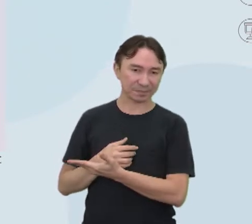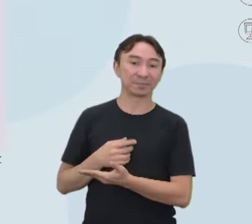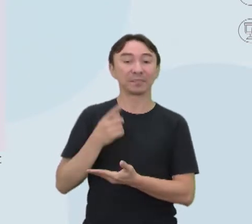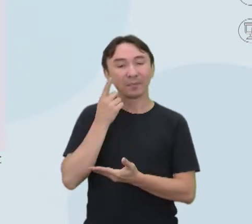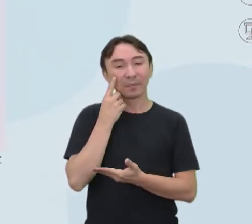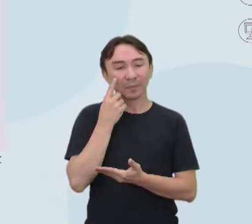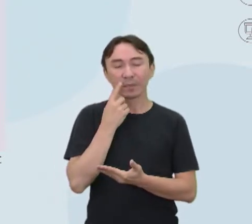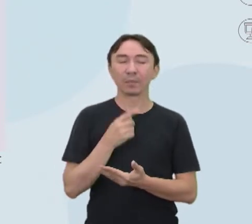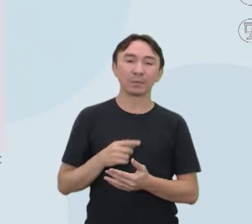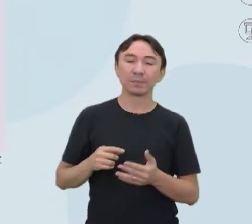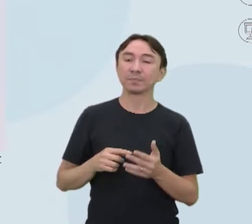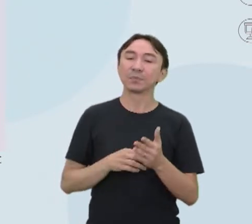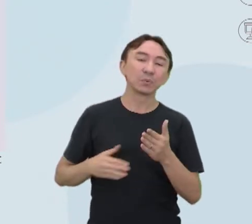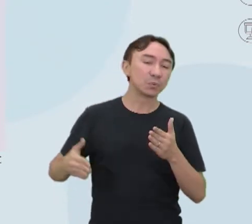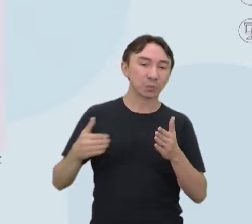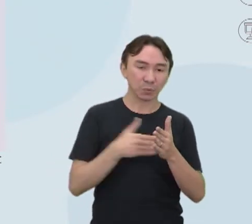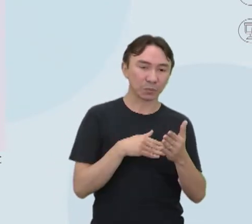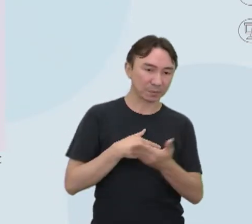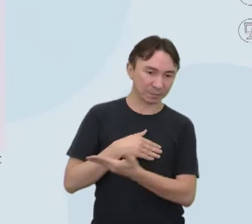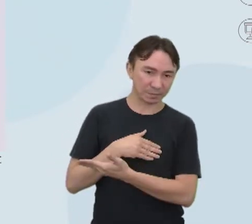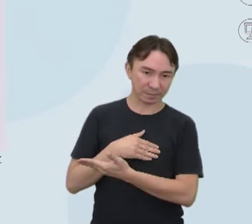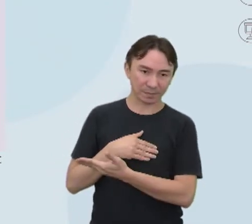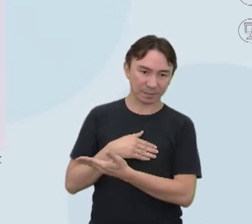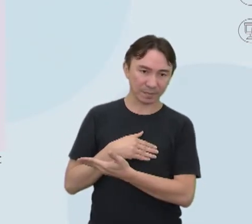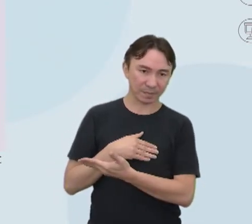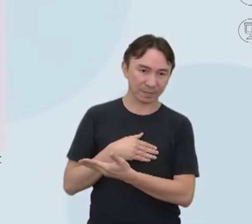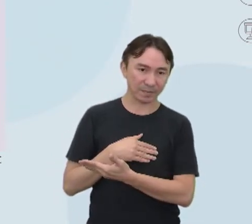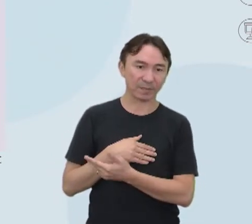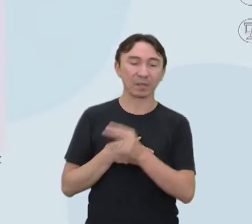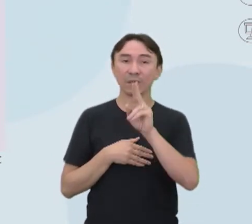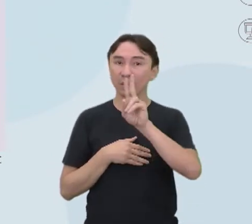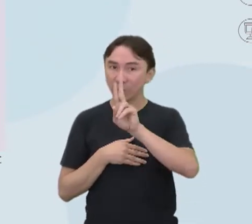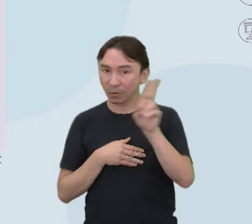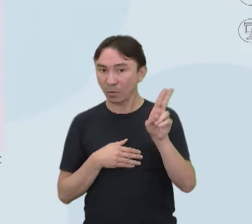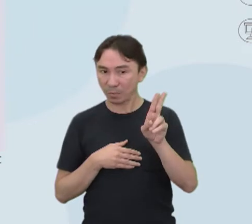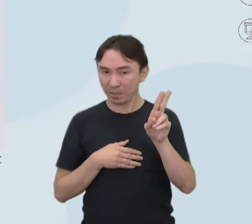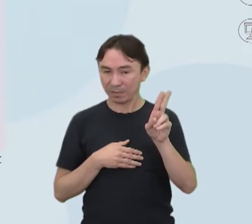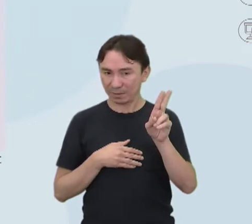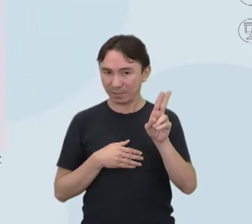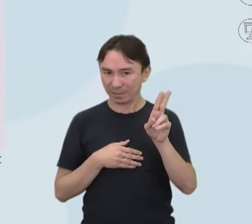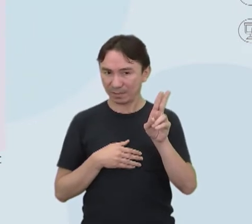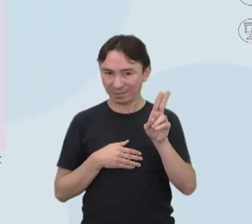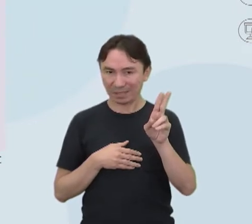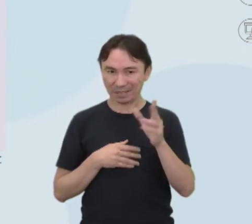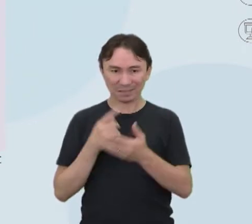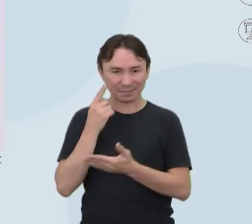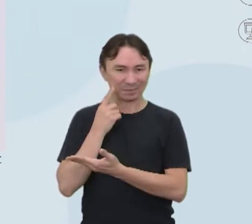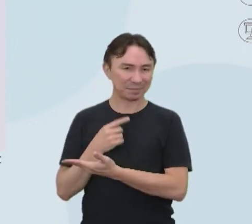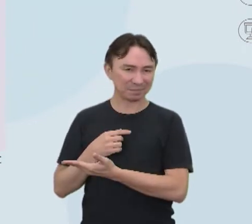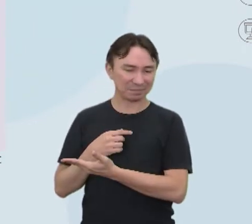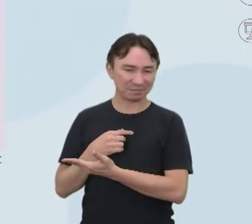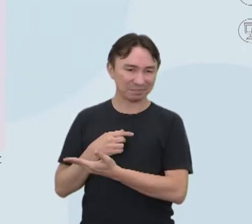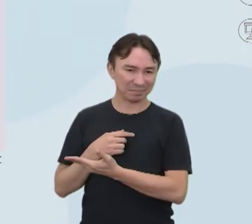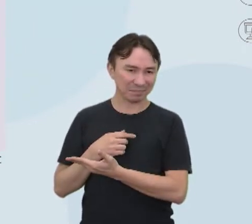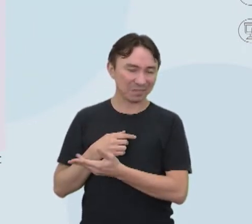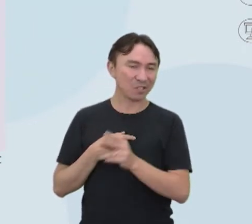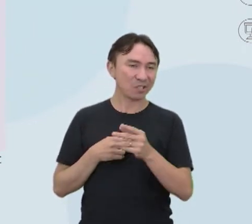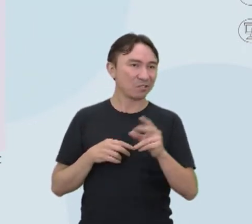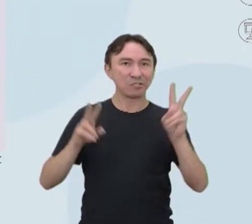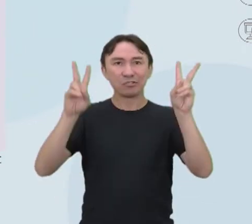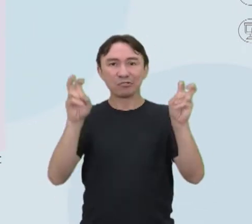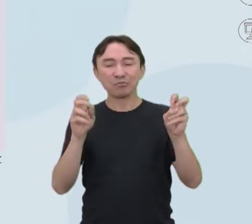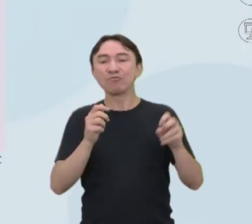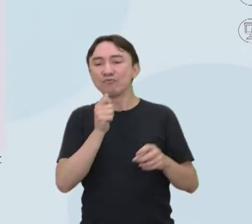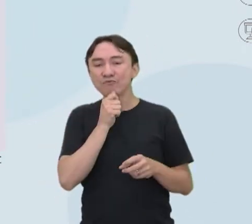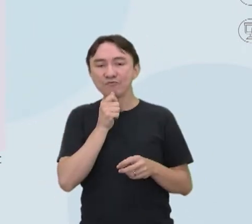Vamos lá. Tá. Primeira coisa que tem é o nome lá que você tem que pôr, tá? Formulário sem título. Ok. O que é o formulário sem título? É onde ele vai colocar o nome Sim. do